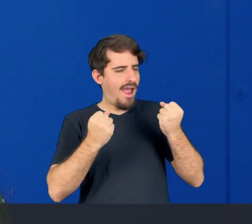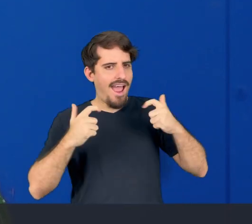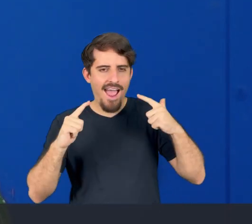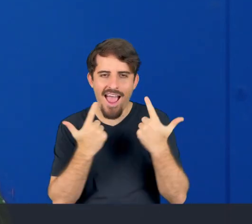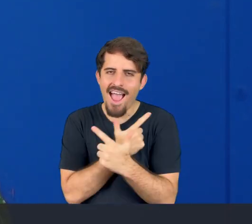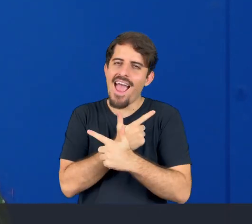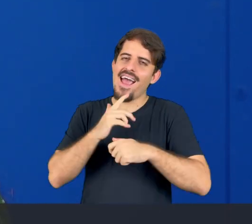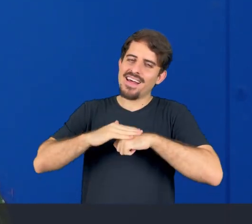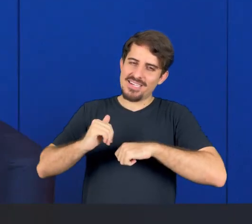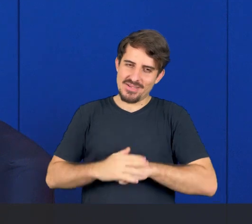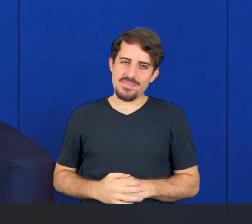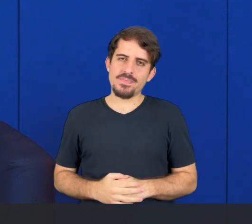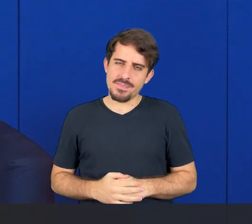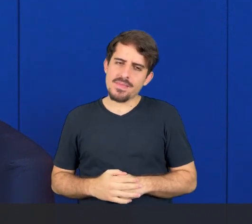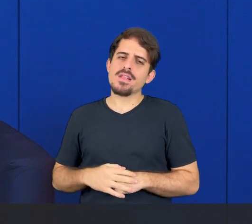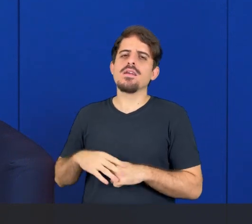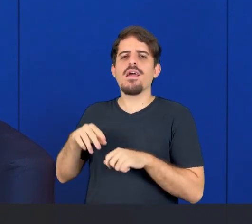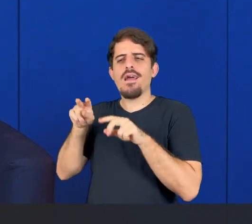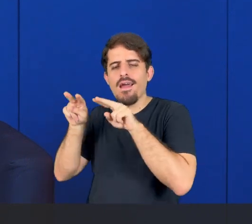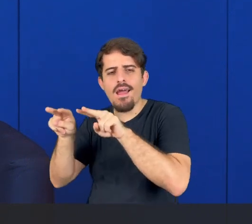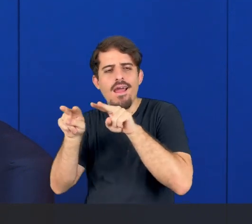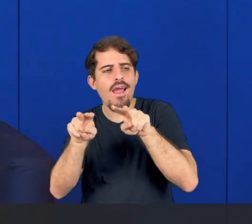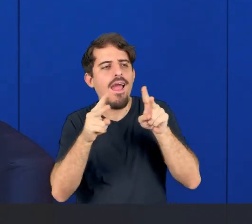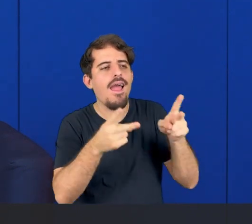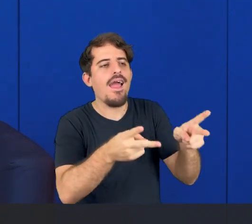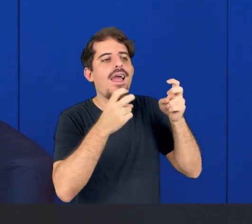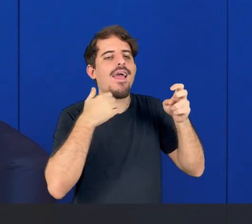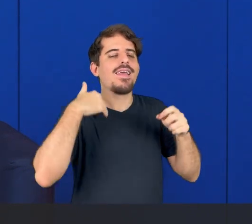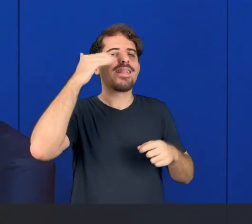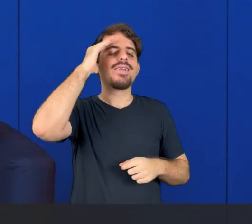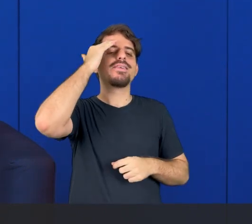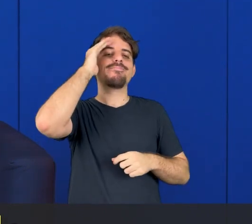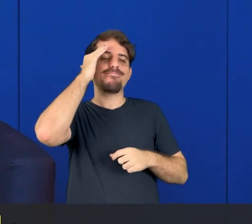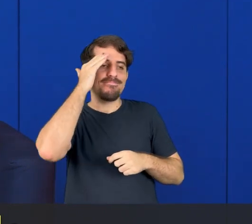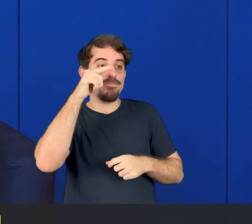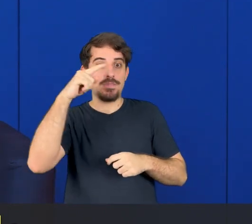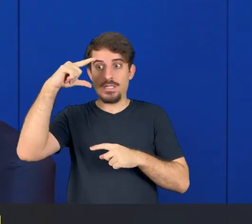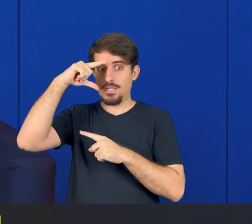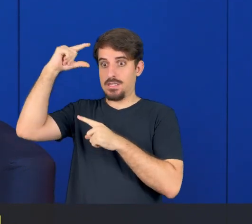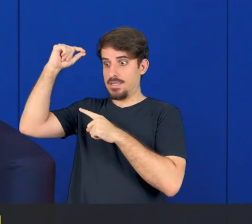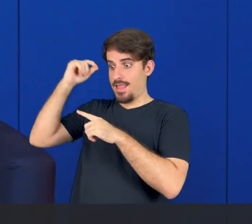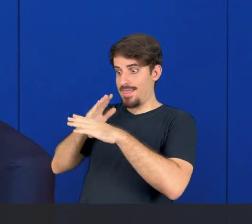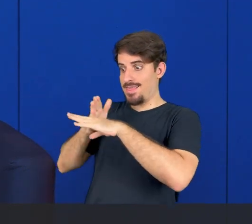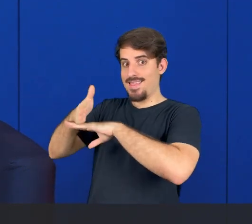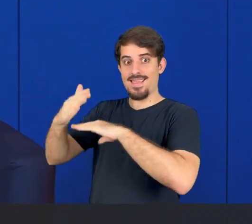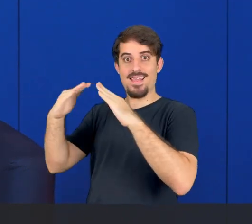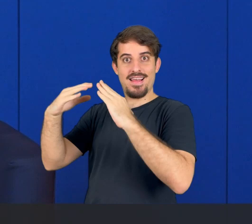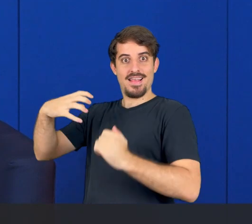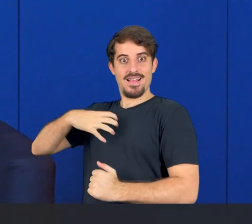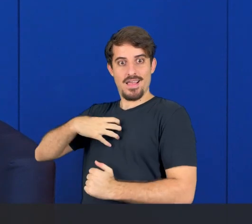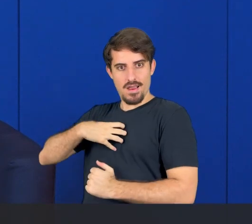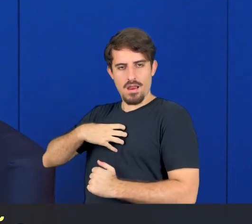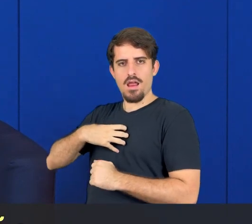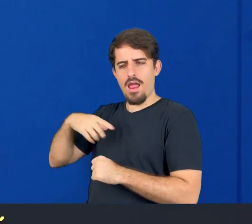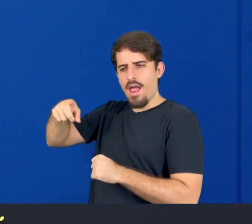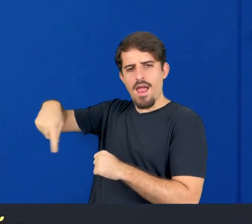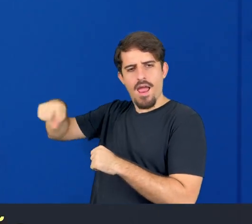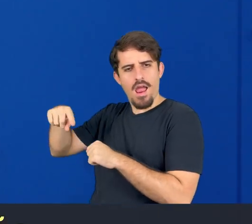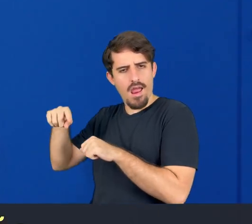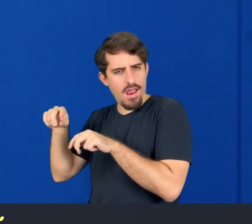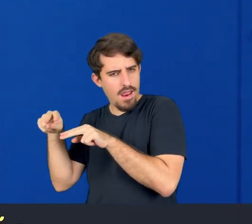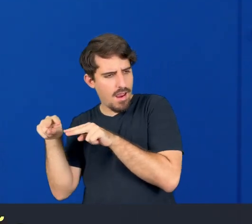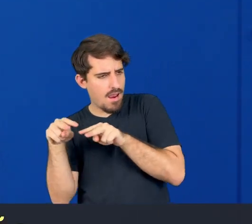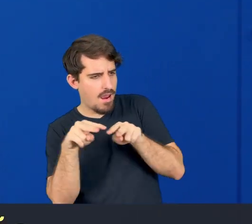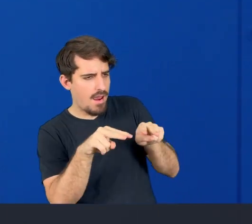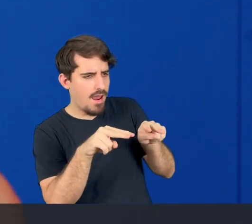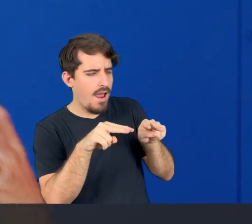muito divertida e carinhosa. E foi muito legal enxergar e ouvir dela como que foi a chegada da Maia aqui na Casas Bahia, como que